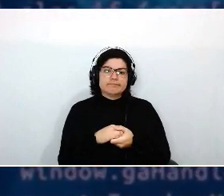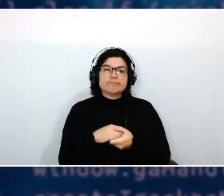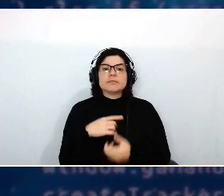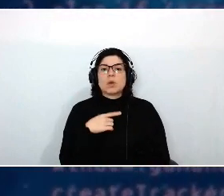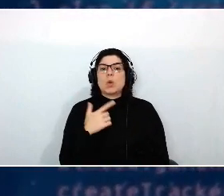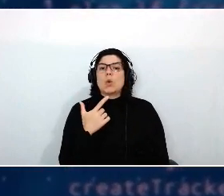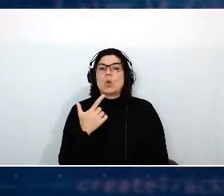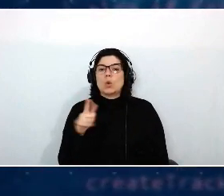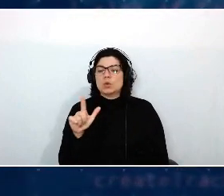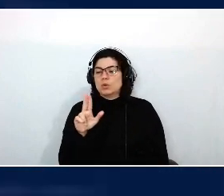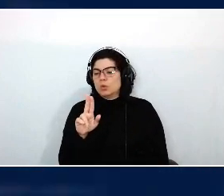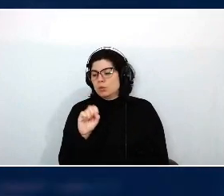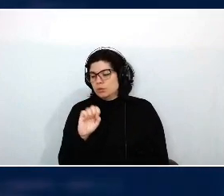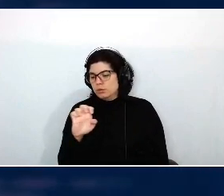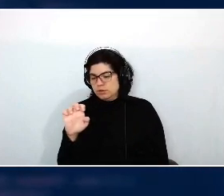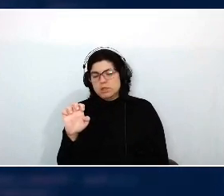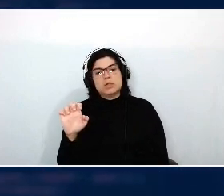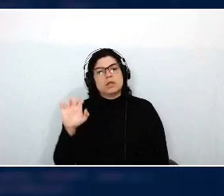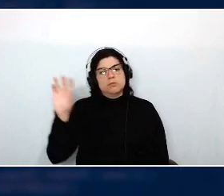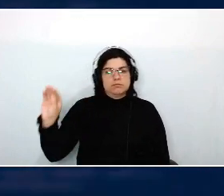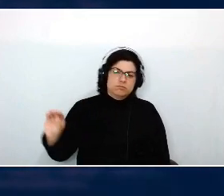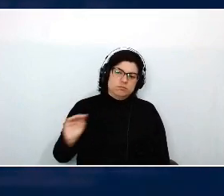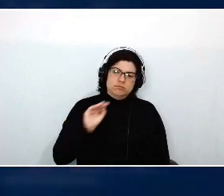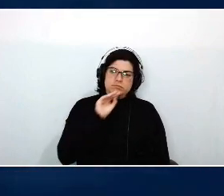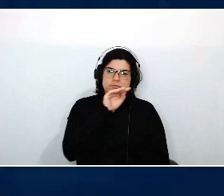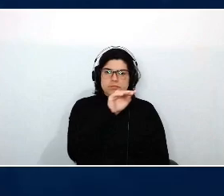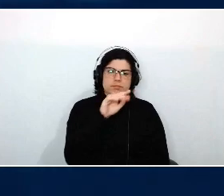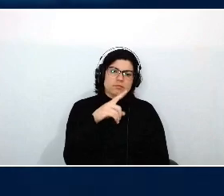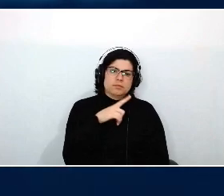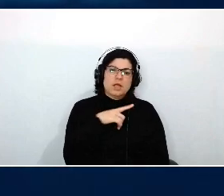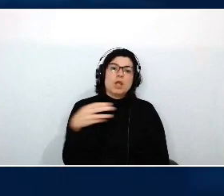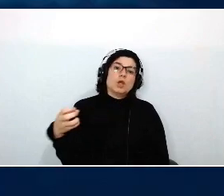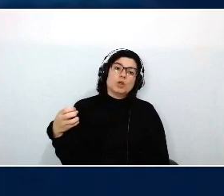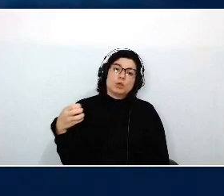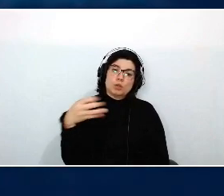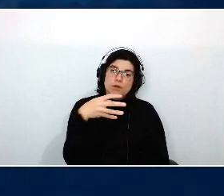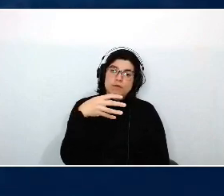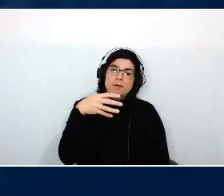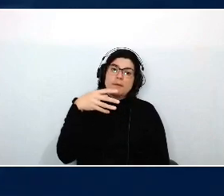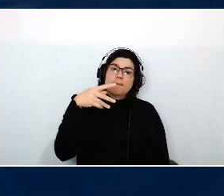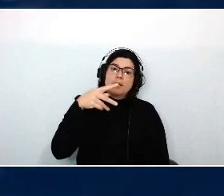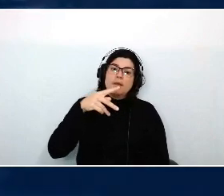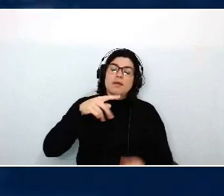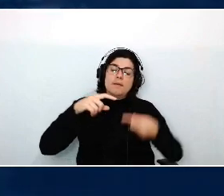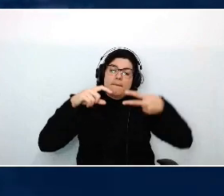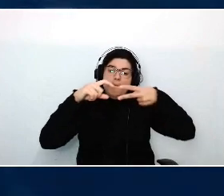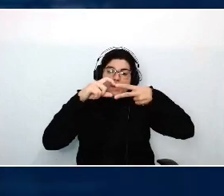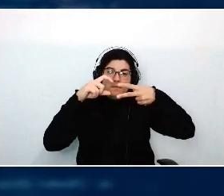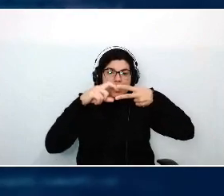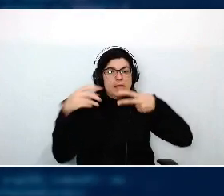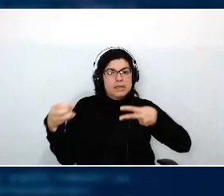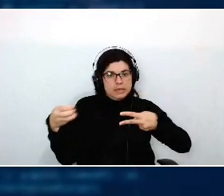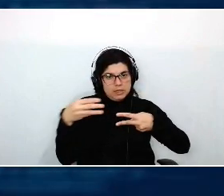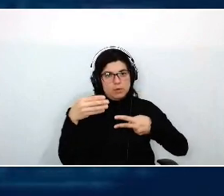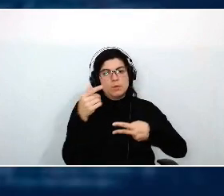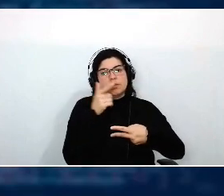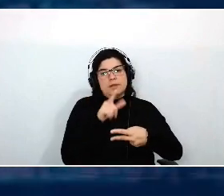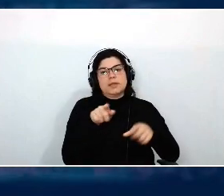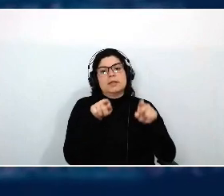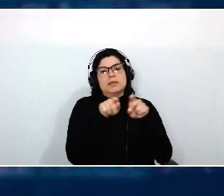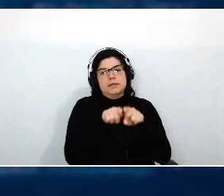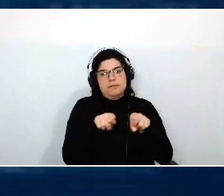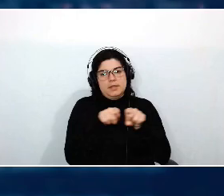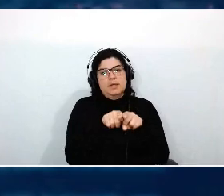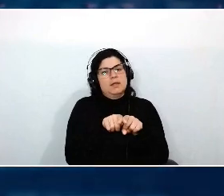você importa um módulo e começa a usar um PHP new e passar o que você quer para o construtor, inclusive usar uma string como a classe, né, igual a gente